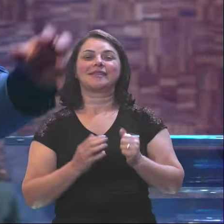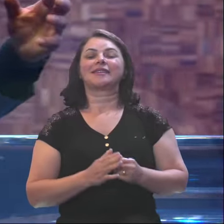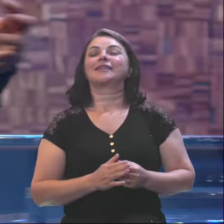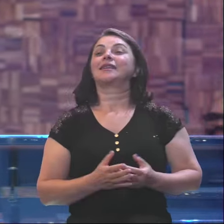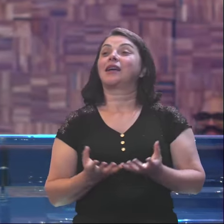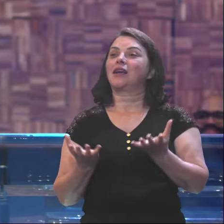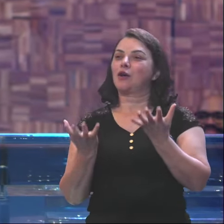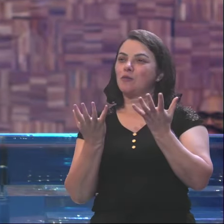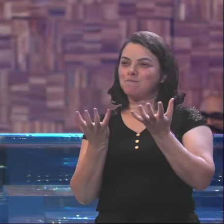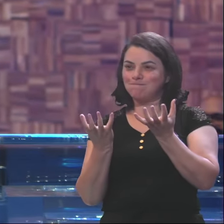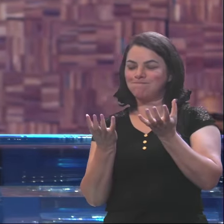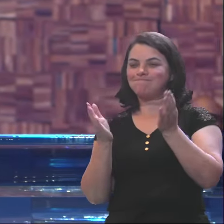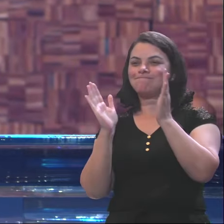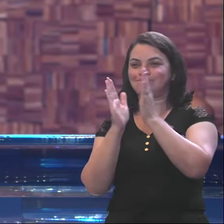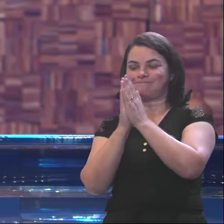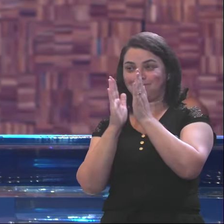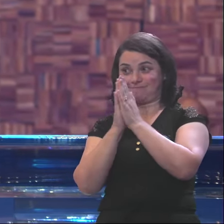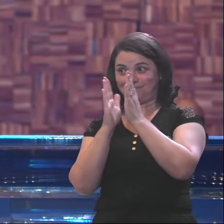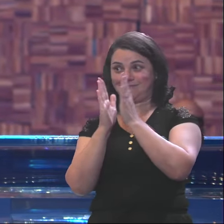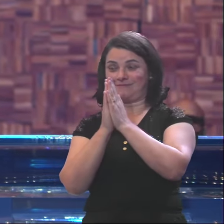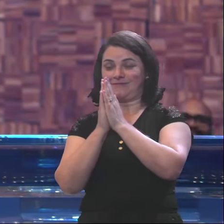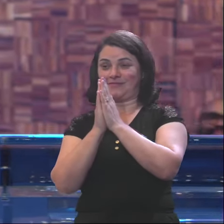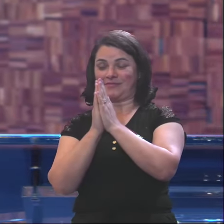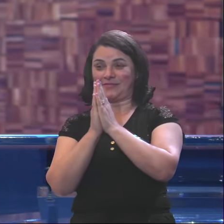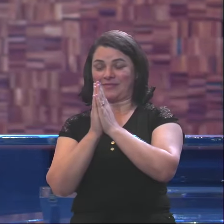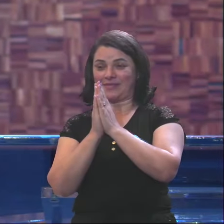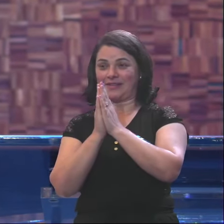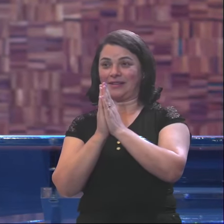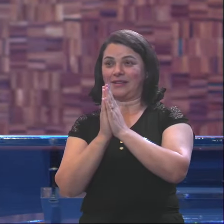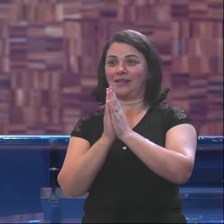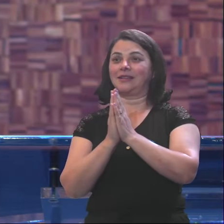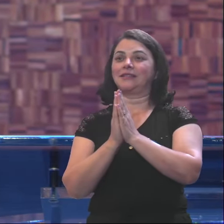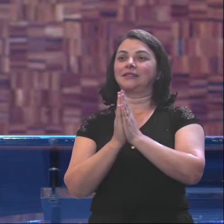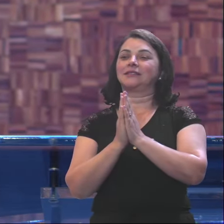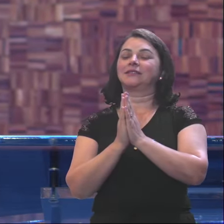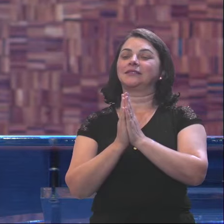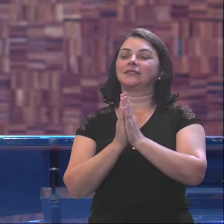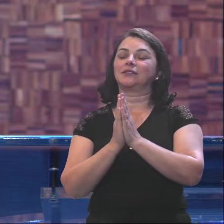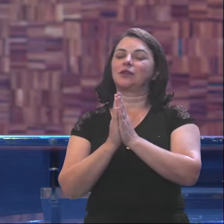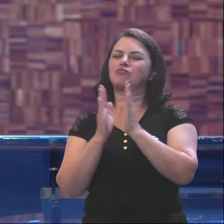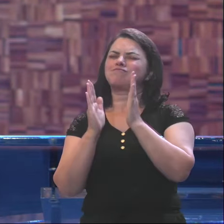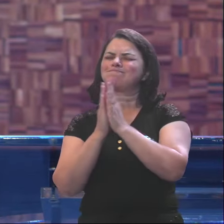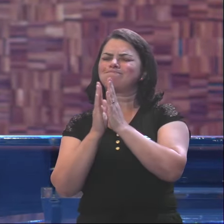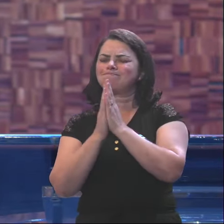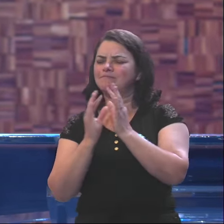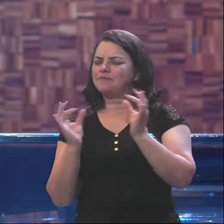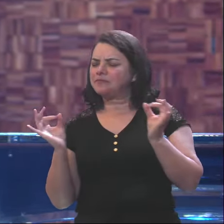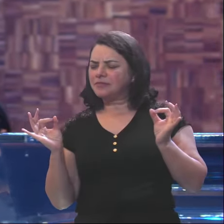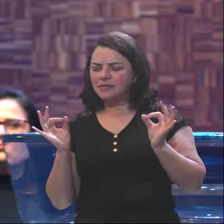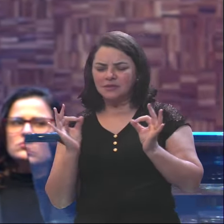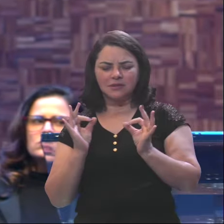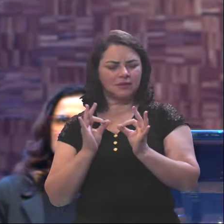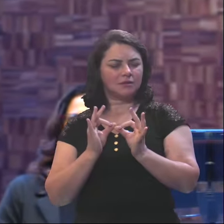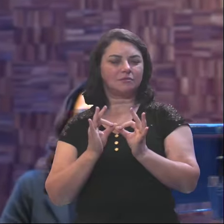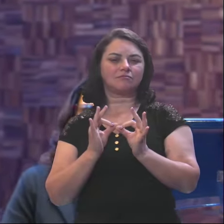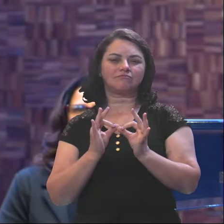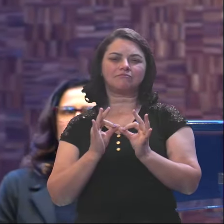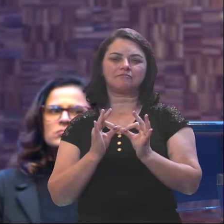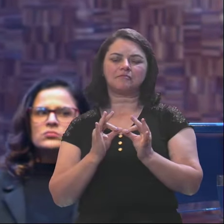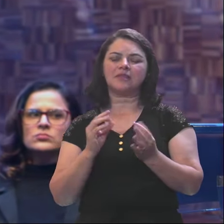Quero fazer uma oração com você. Queria que você repetisse comigo. É uma oração simples, mas se ela for